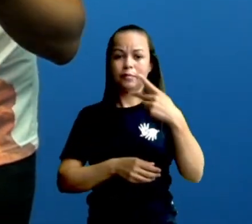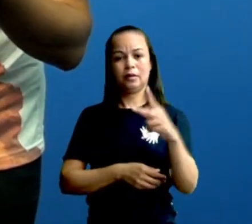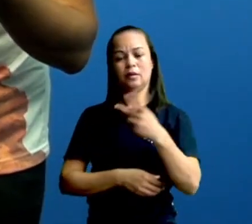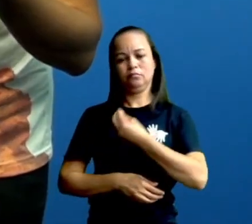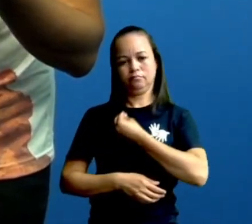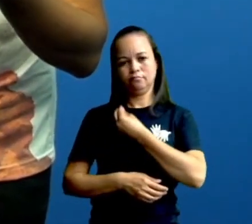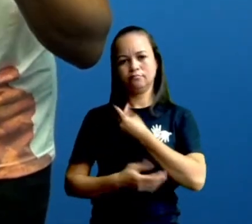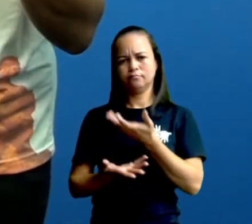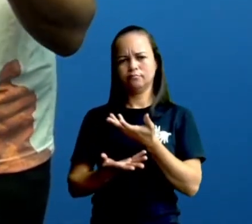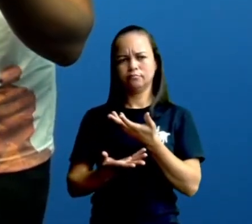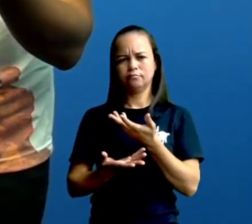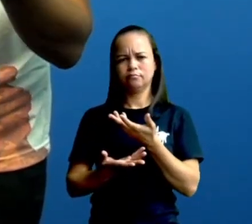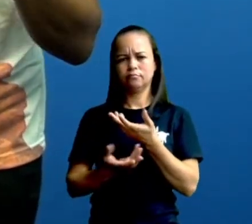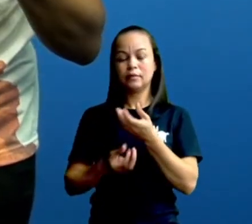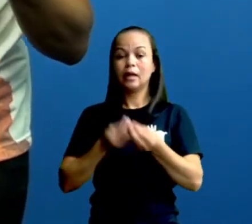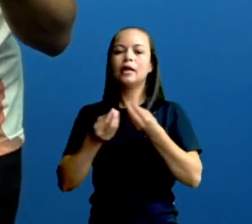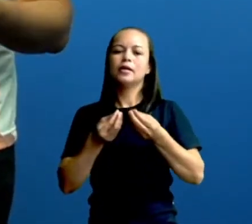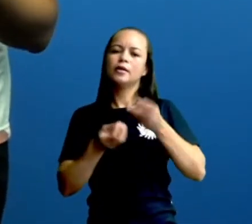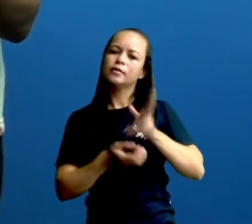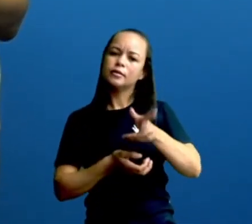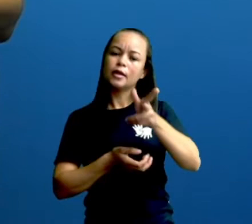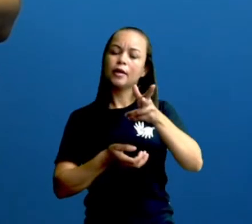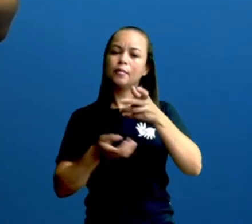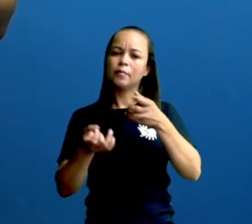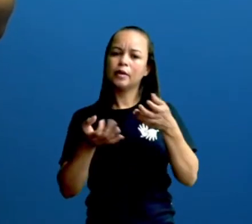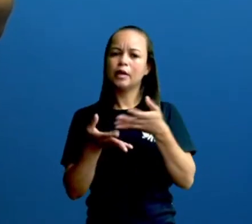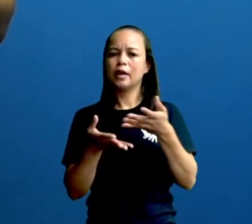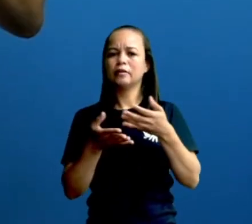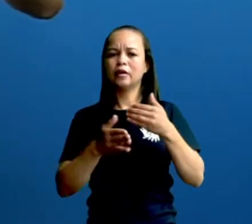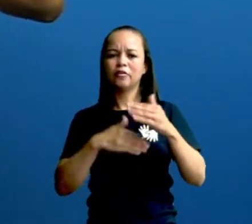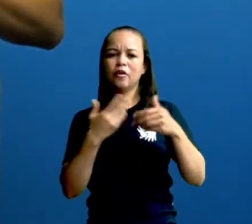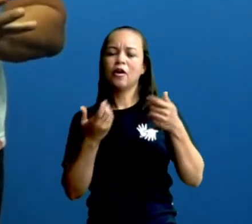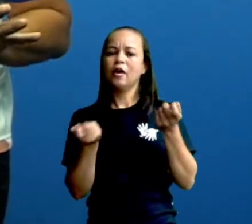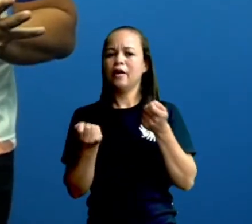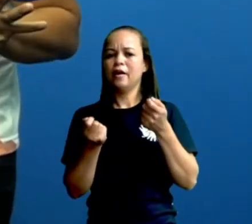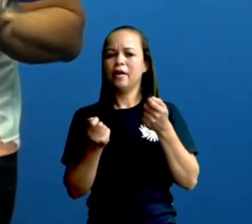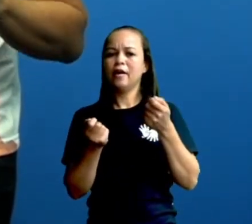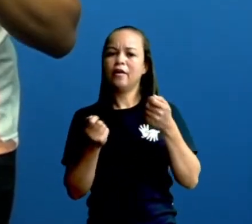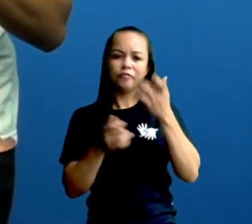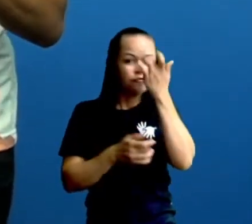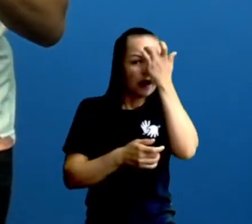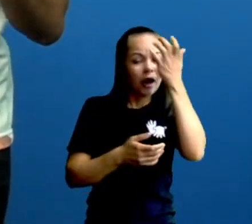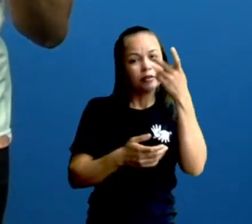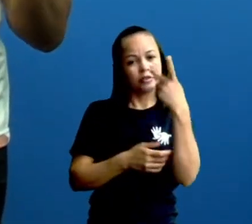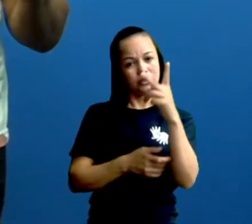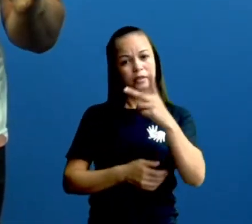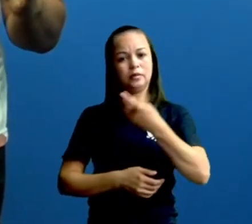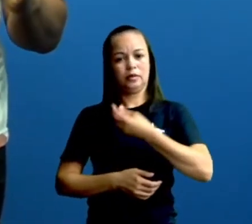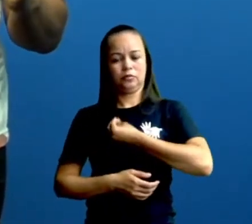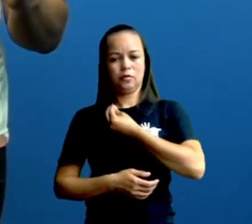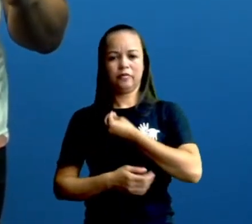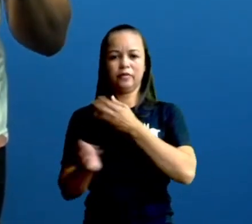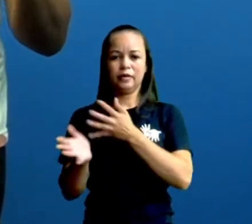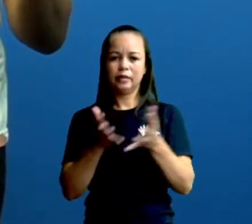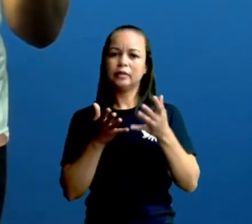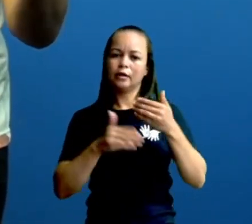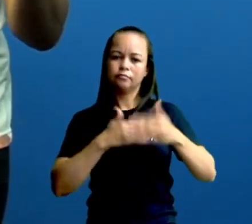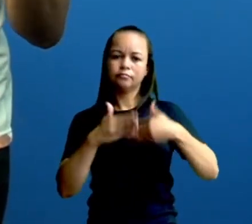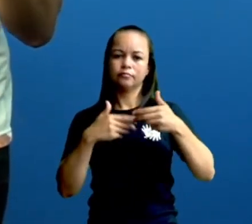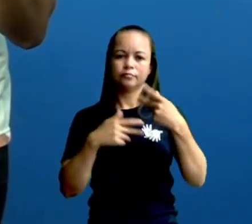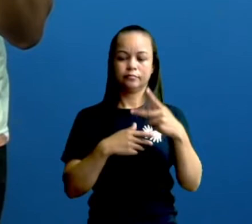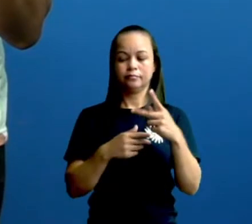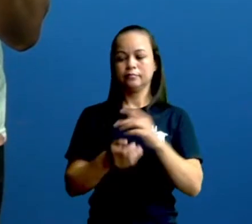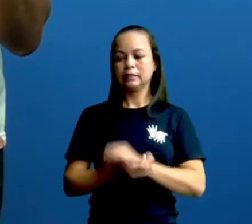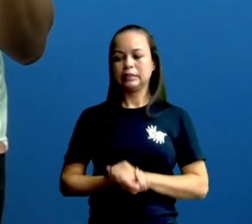com certeza facilita e dá qualidade de vida para você. Agora, claro, quando eu não gerencio esse